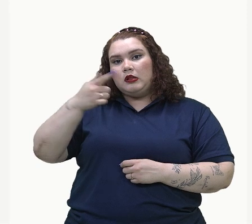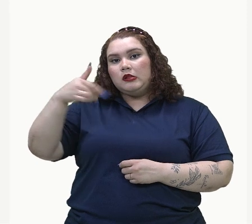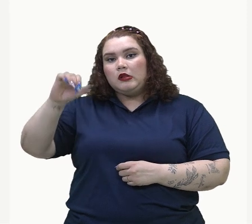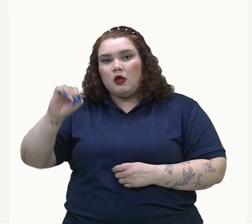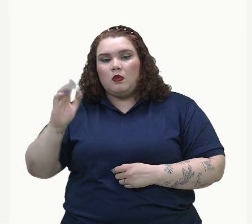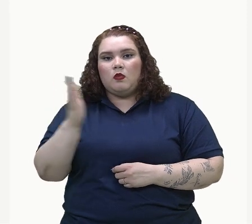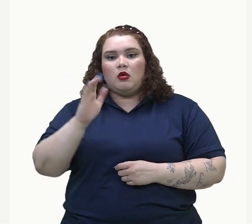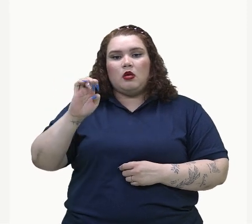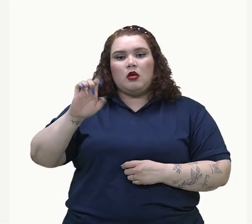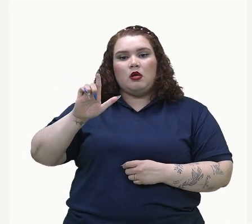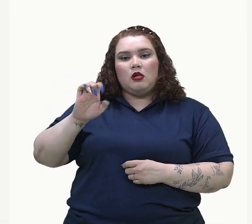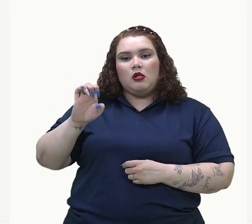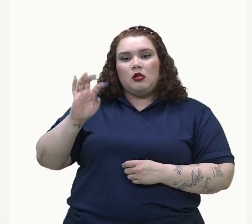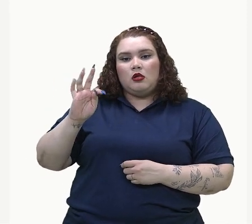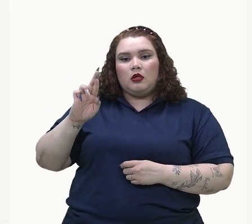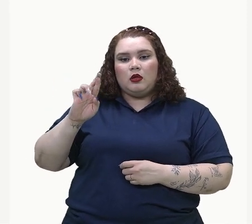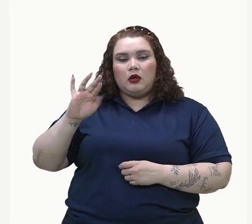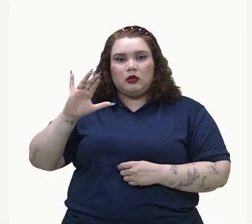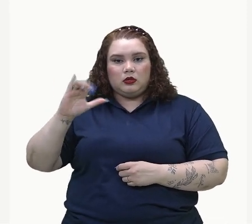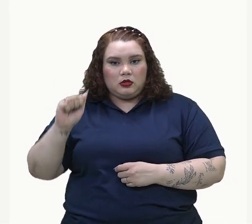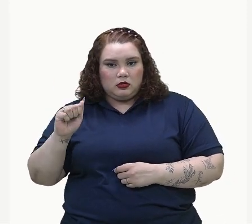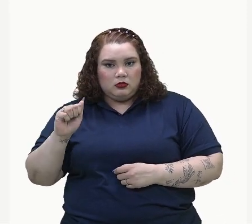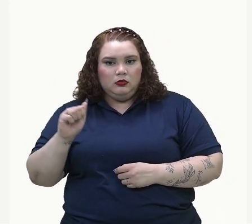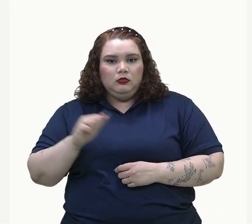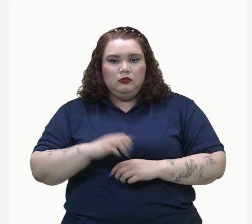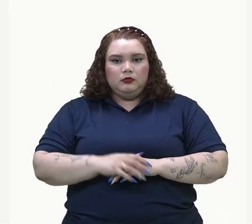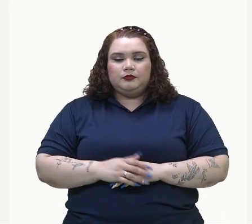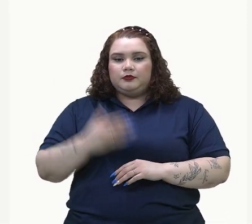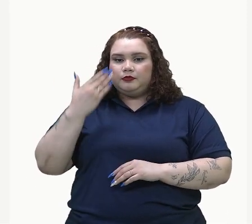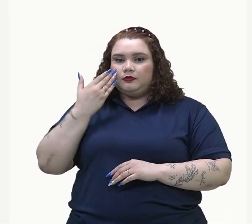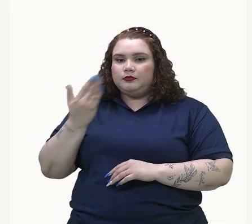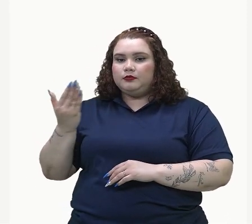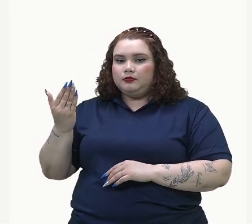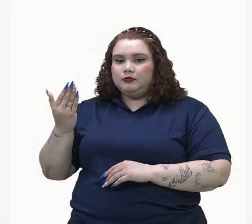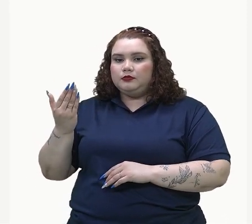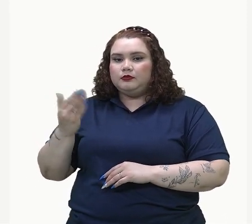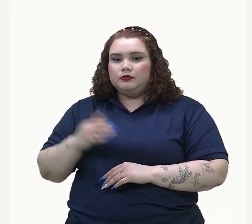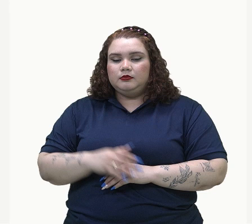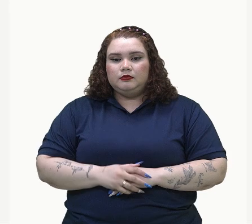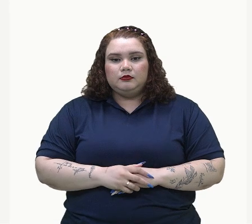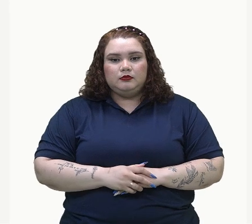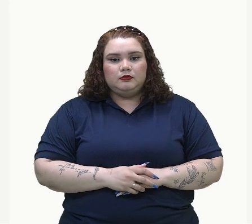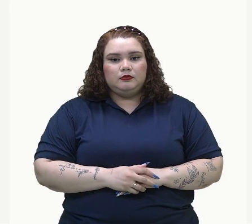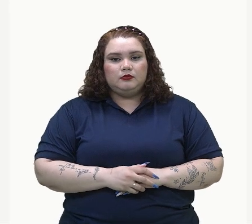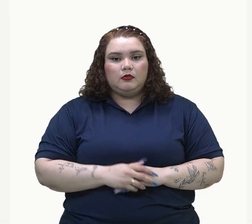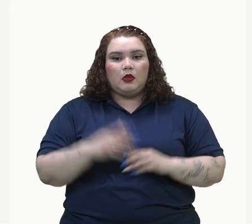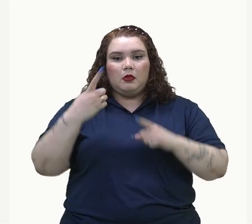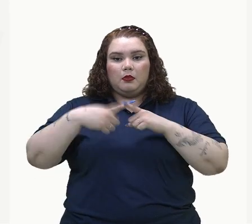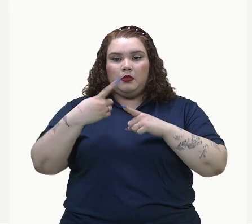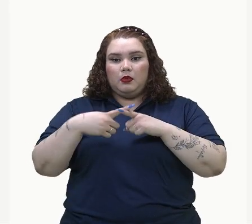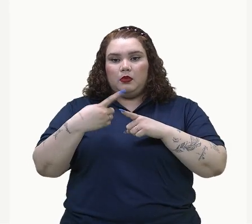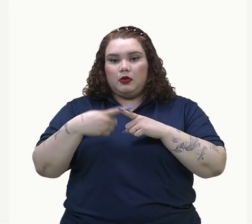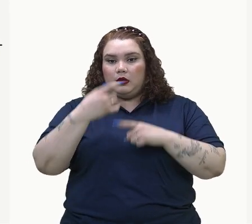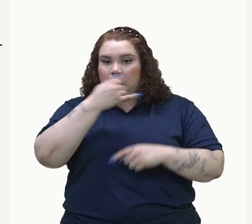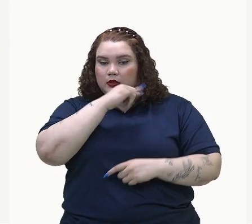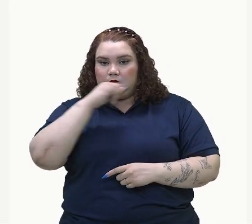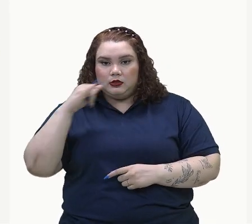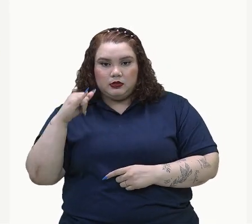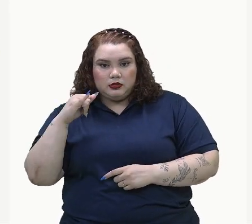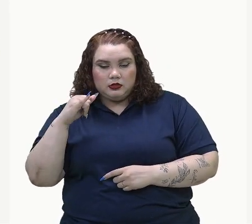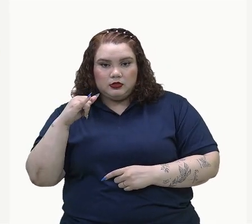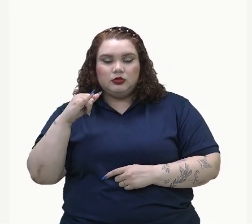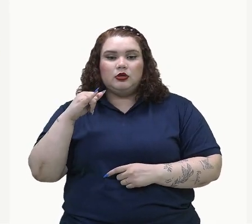elétrica. Por que ela é energia cinética? Porque por que ela é